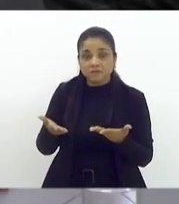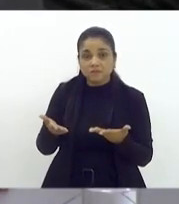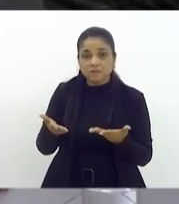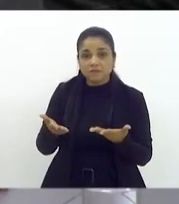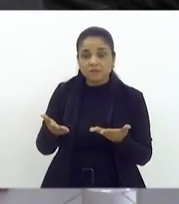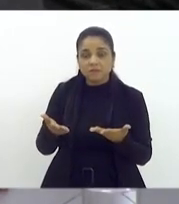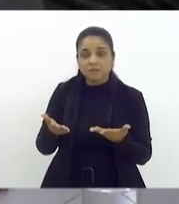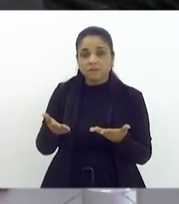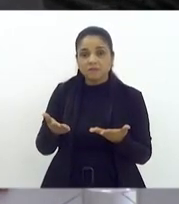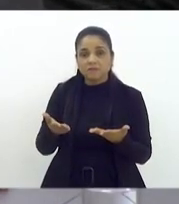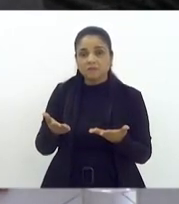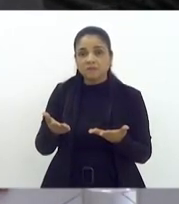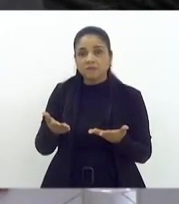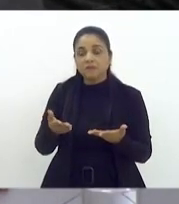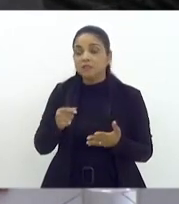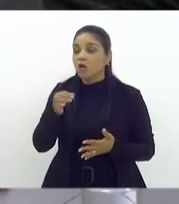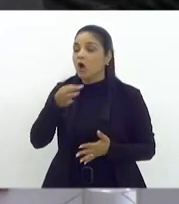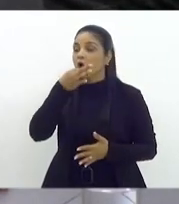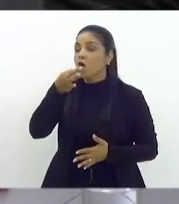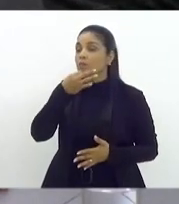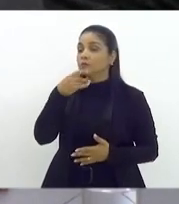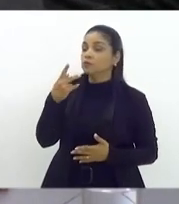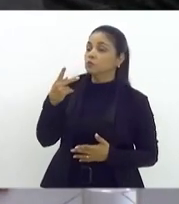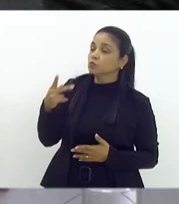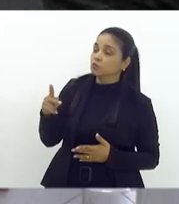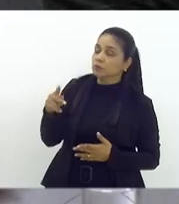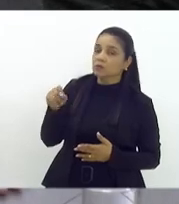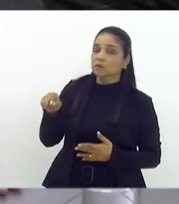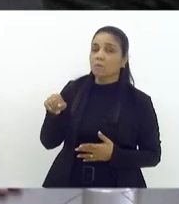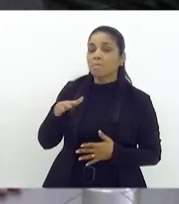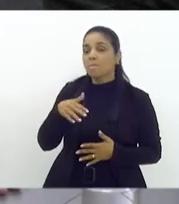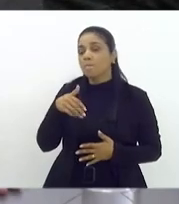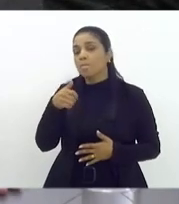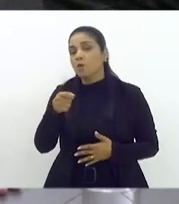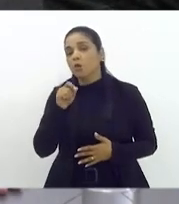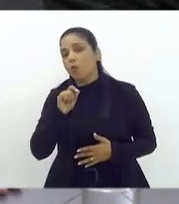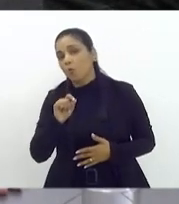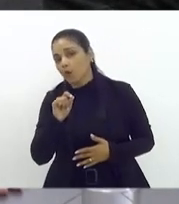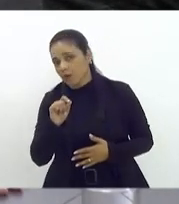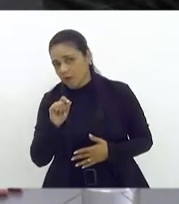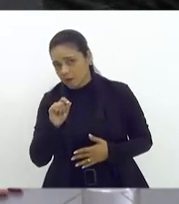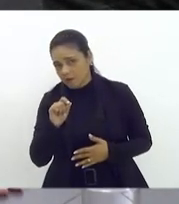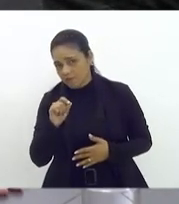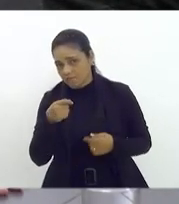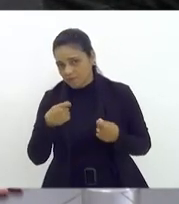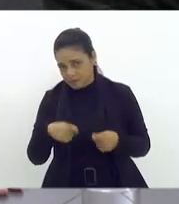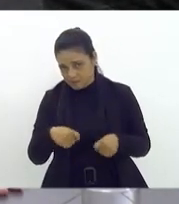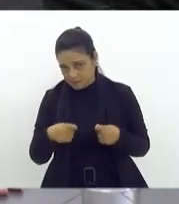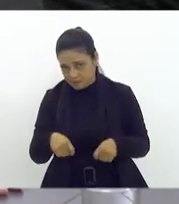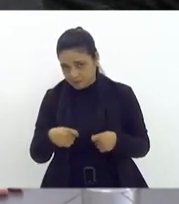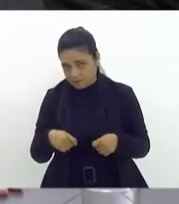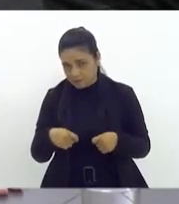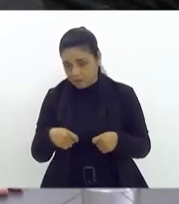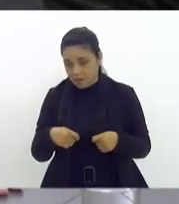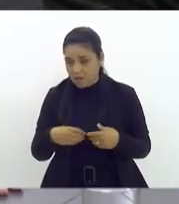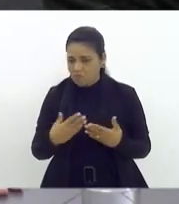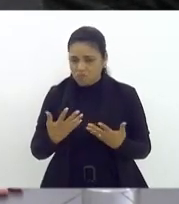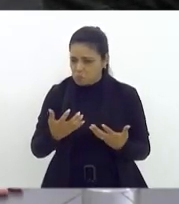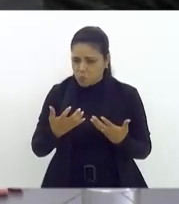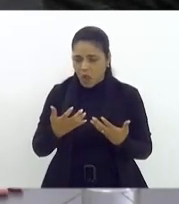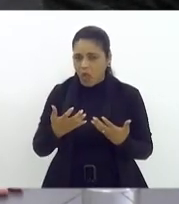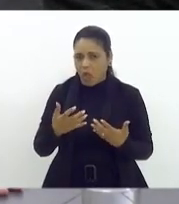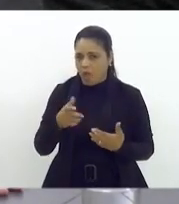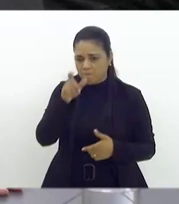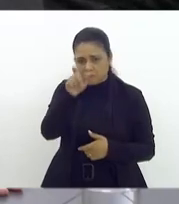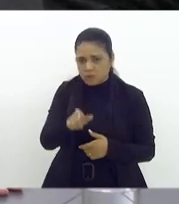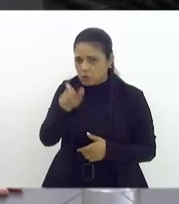e na sua opinião o que nós temos que melhorar a gente está aqui para buscar melhoras a gente não quer que pessoas inocentes sejam